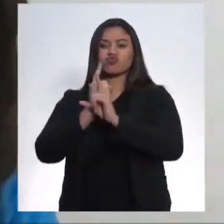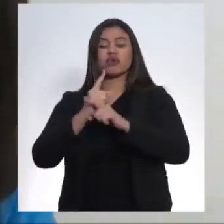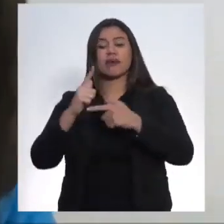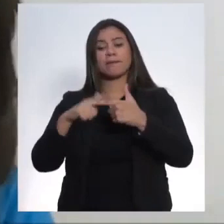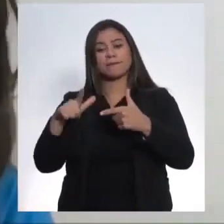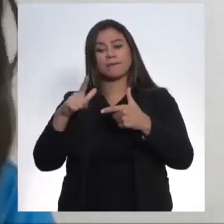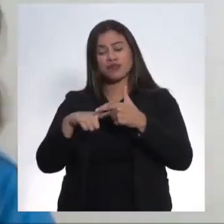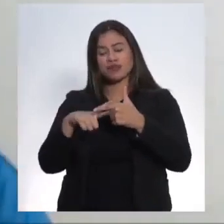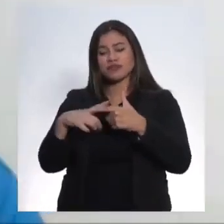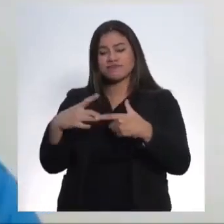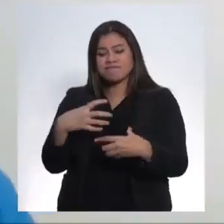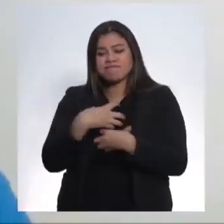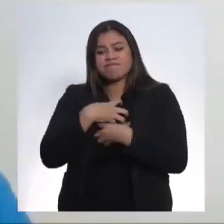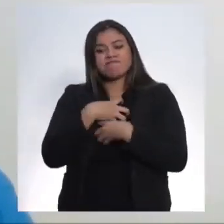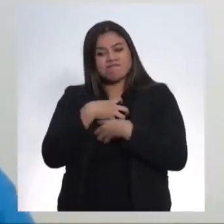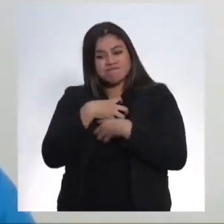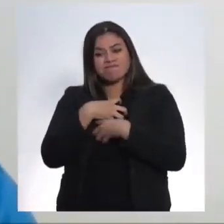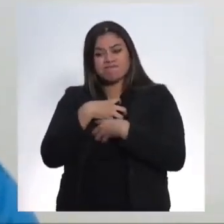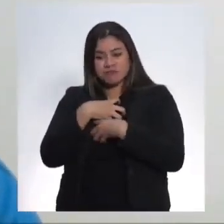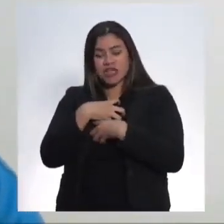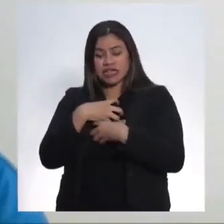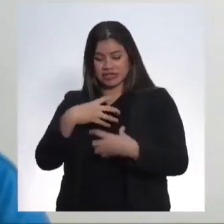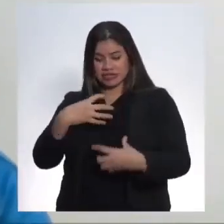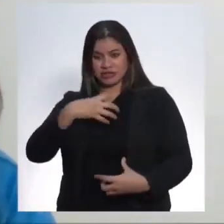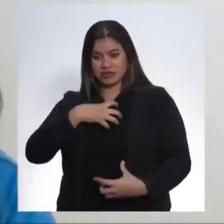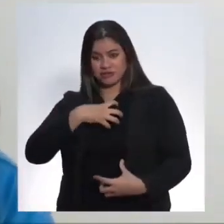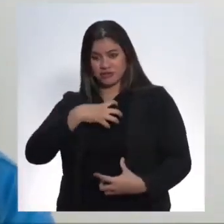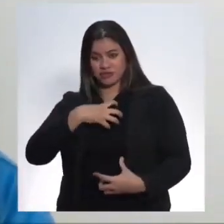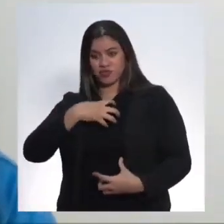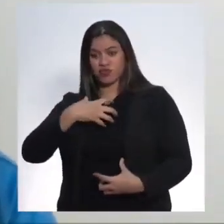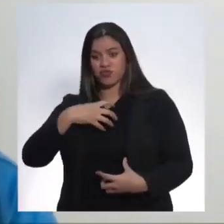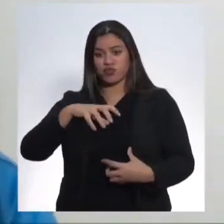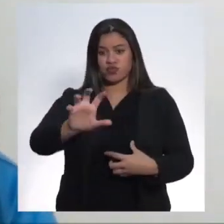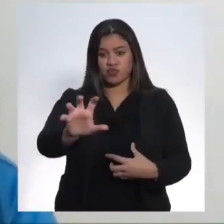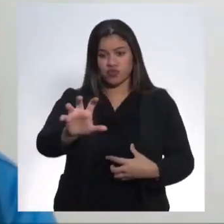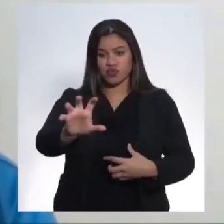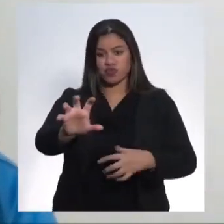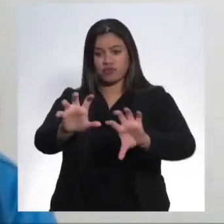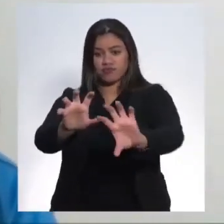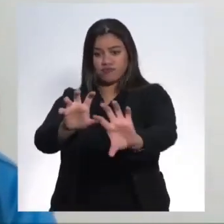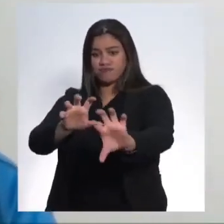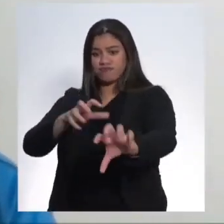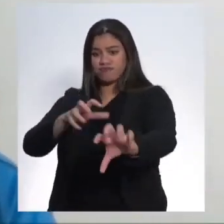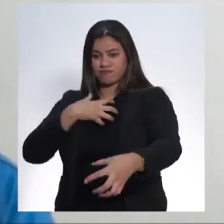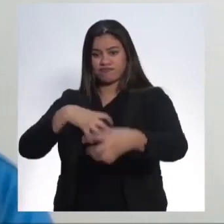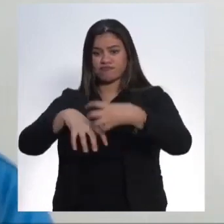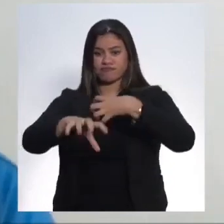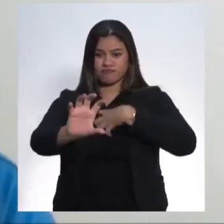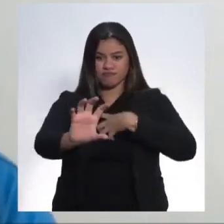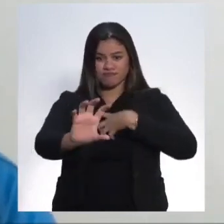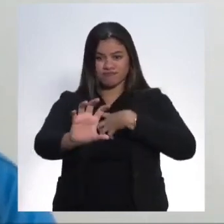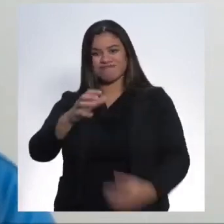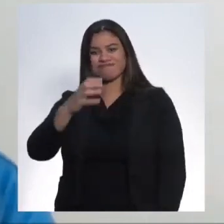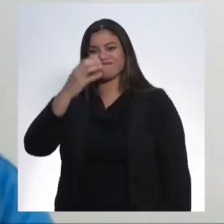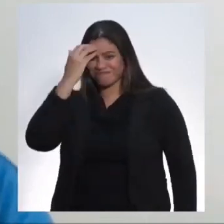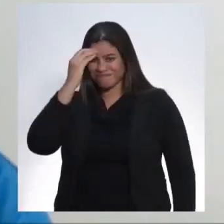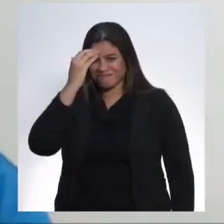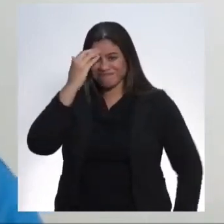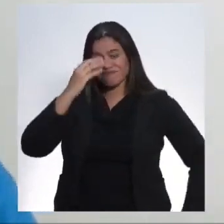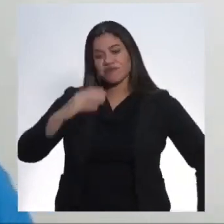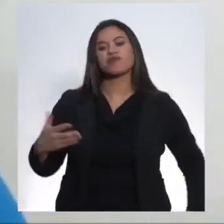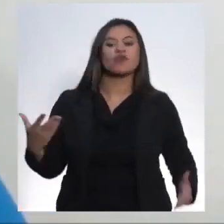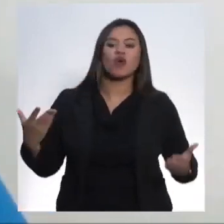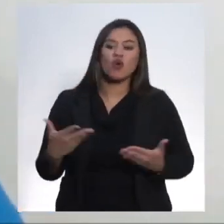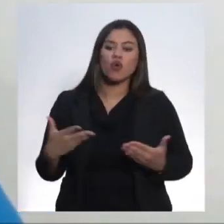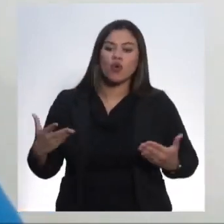ser empático, colocando-se no lugar, né, do outro, e pensar em uma solução. Para isso, a